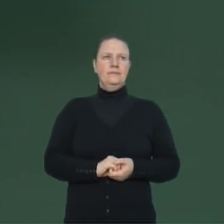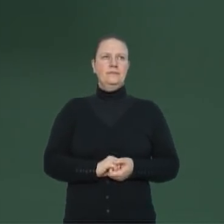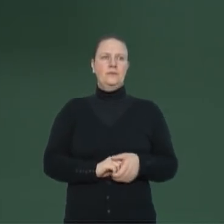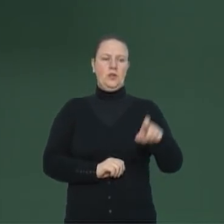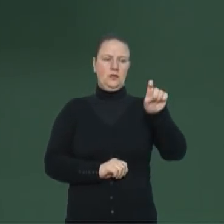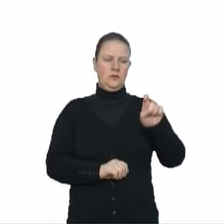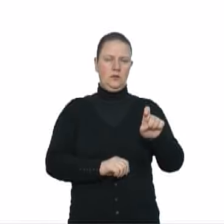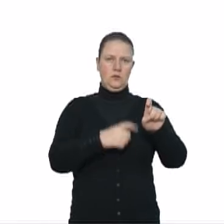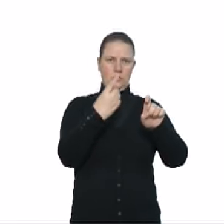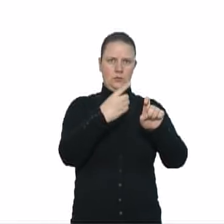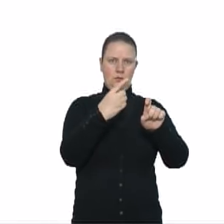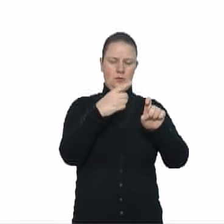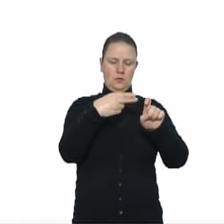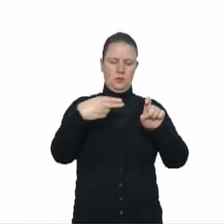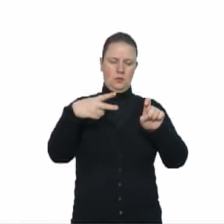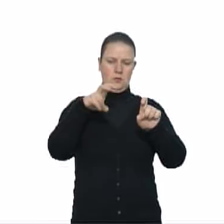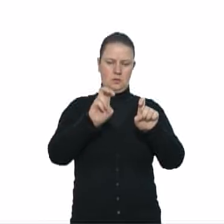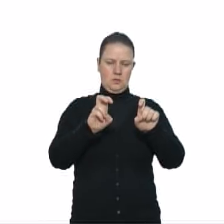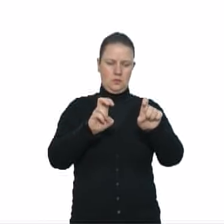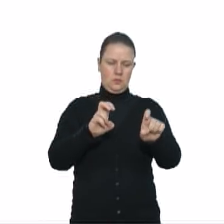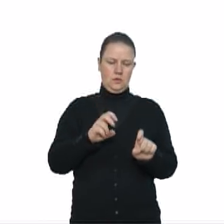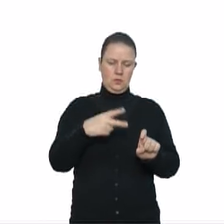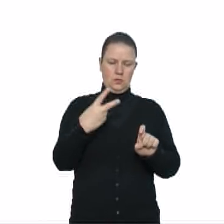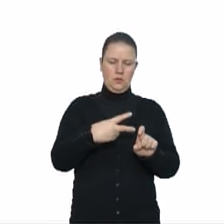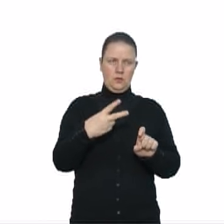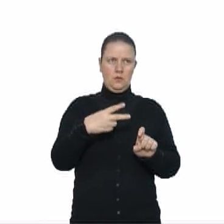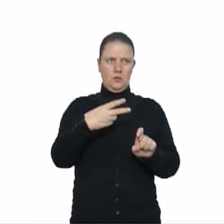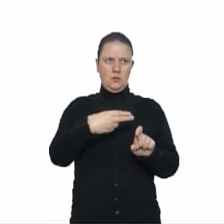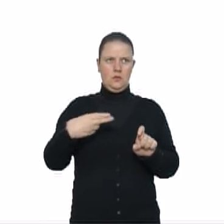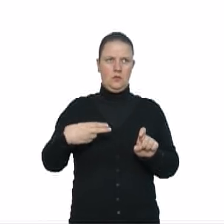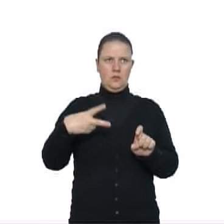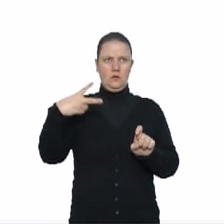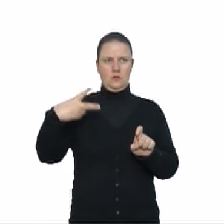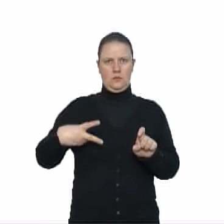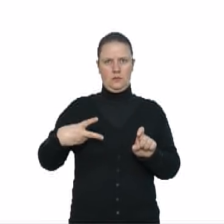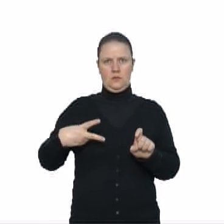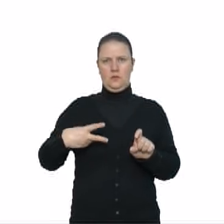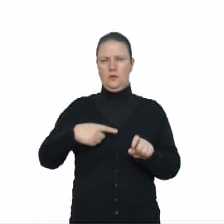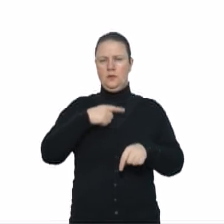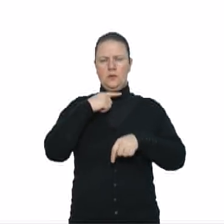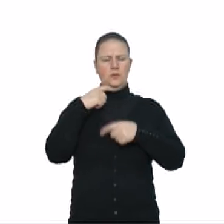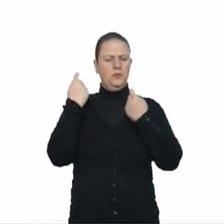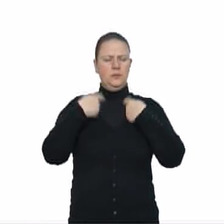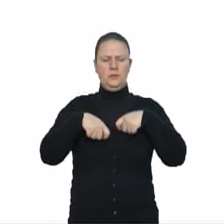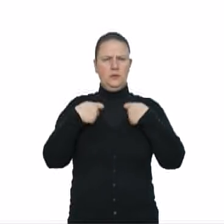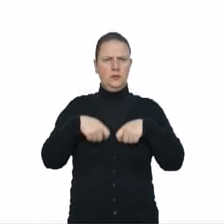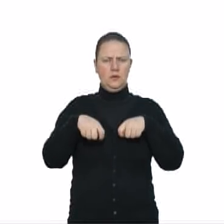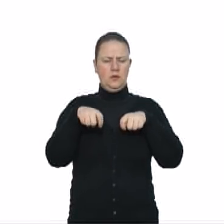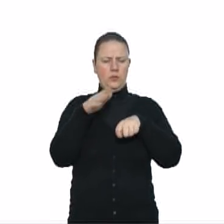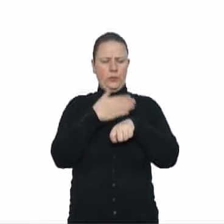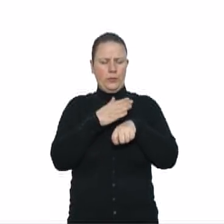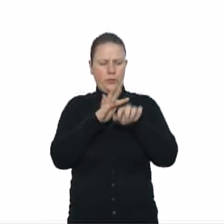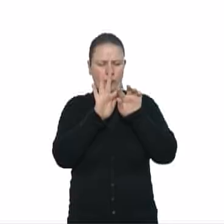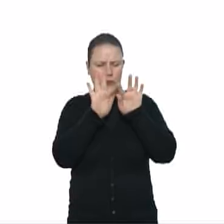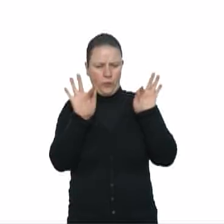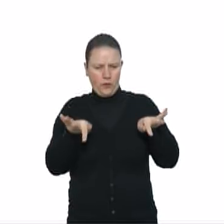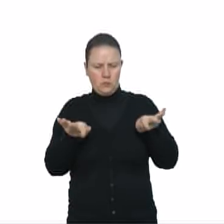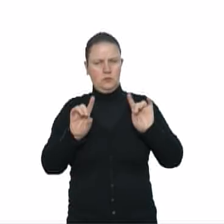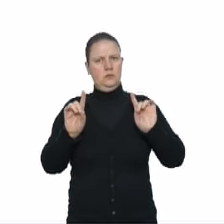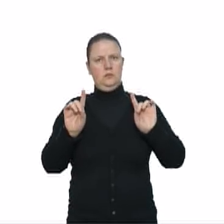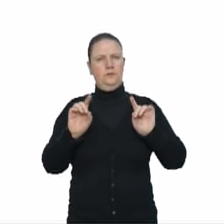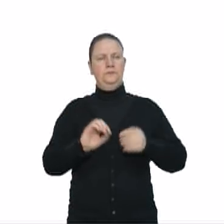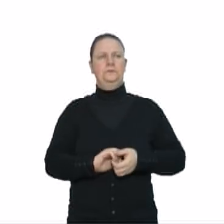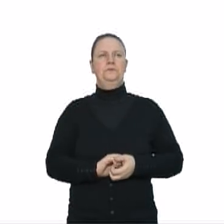igual a 5 ou x2 igual a 2, tá? Perceba que eu não preciso resolver fórmula nenhuma, né? Se eu conseguir aplicar isso aí sempre.